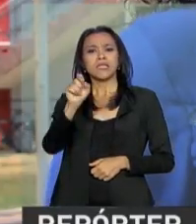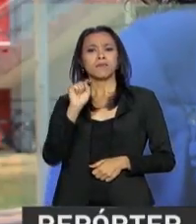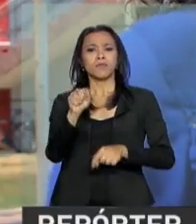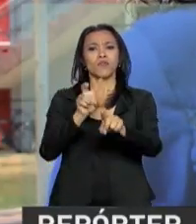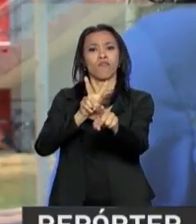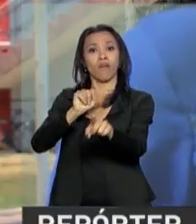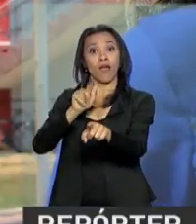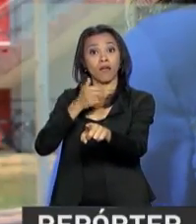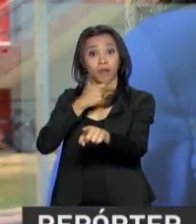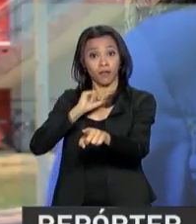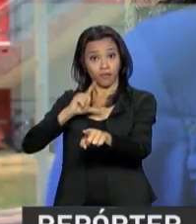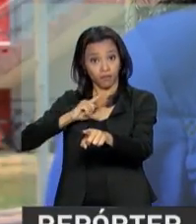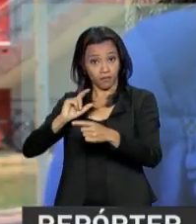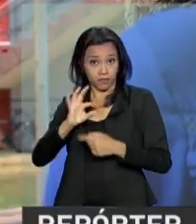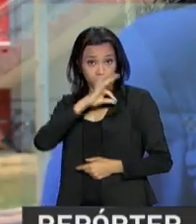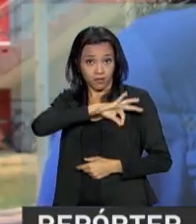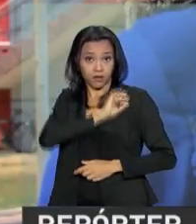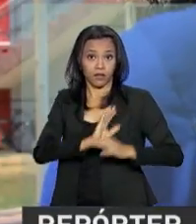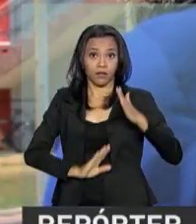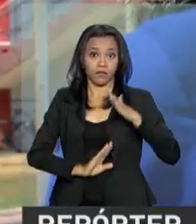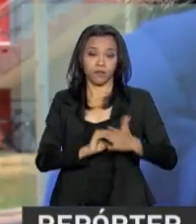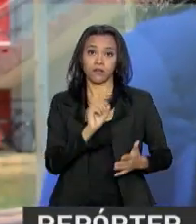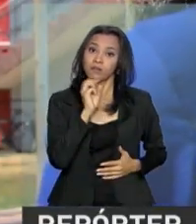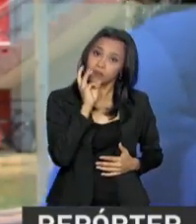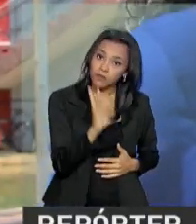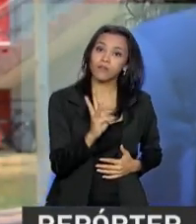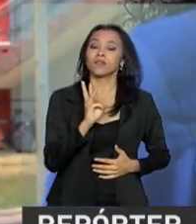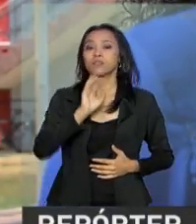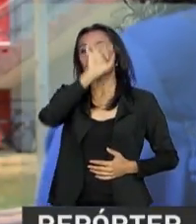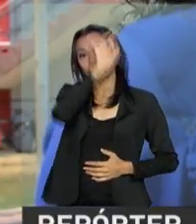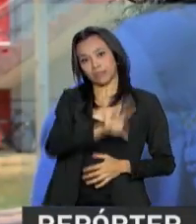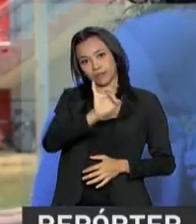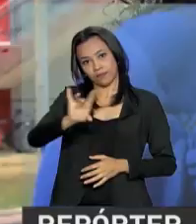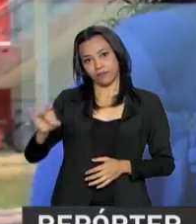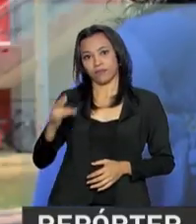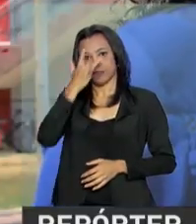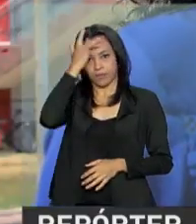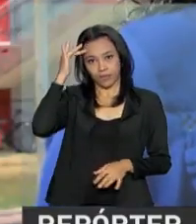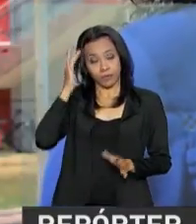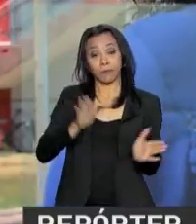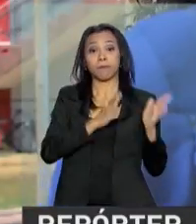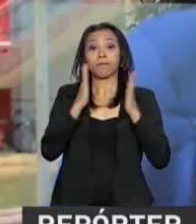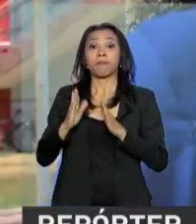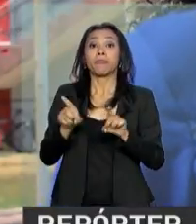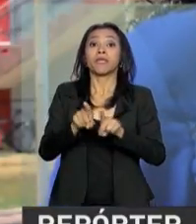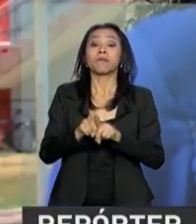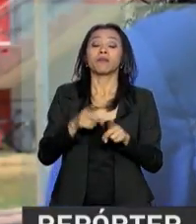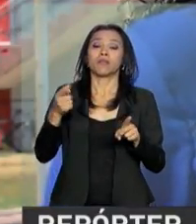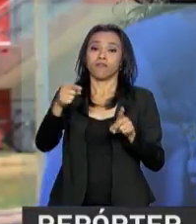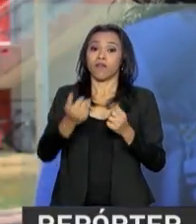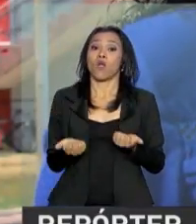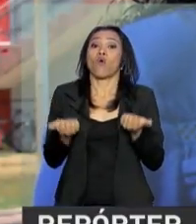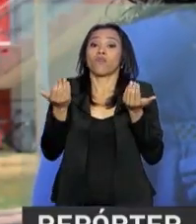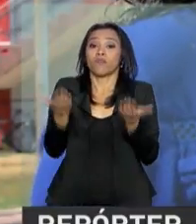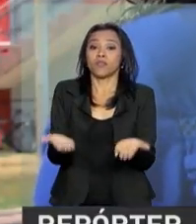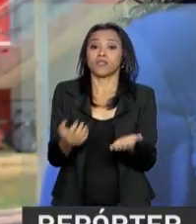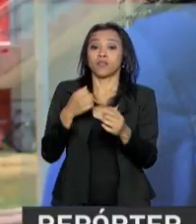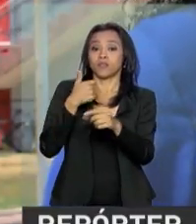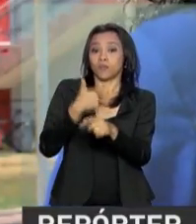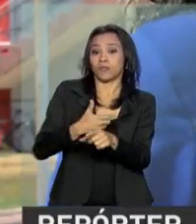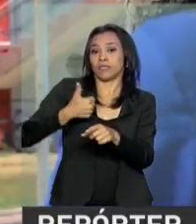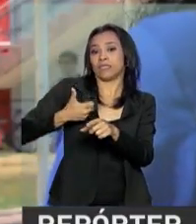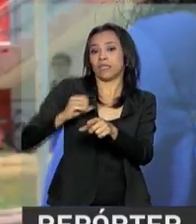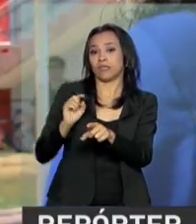zero para quem tem renda familiar de até 3 salários mínimos por pessoa. Além disso, o programa também vai oferecer 210